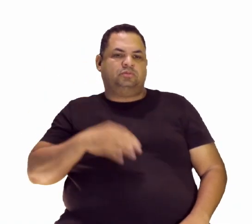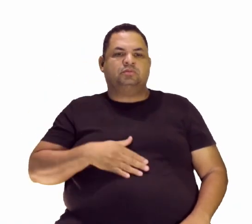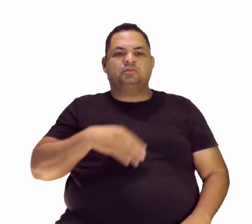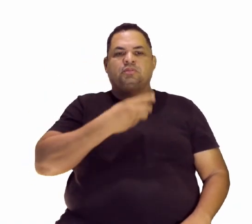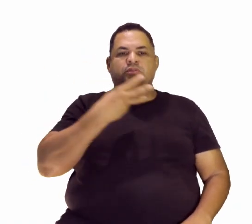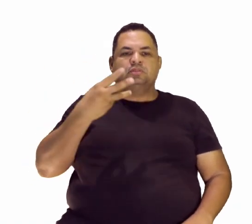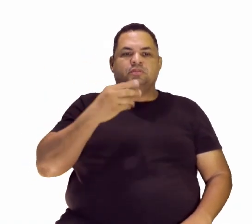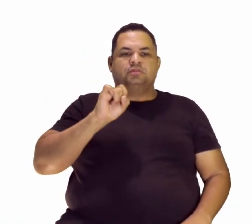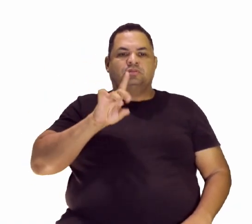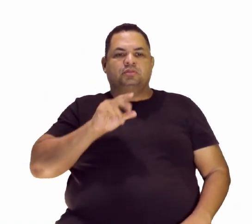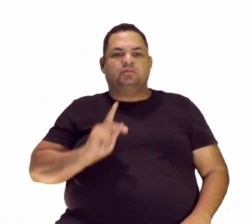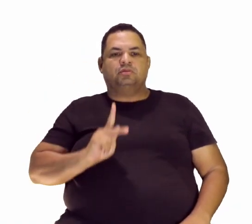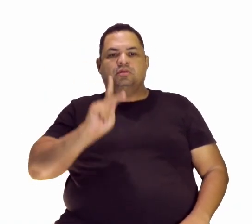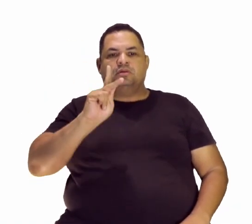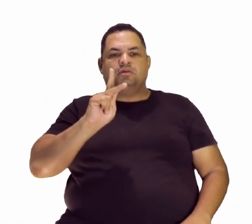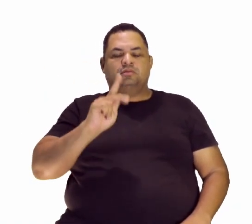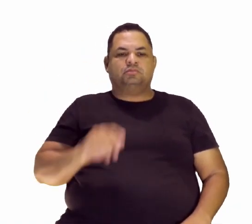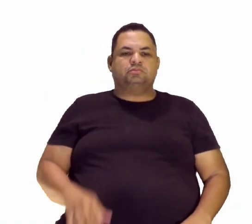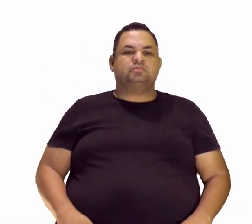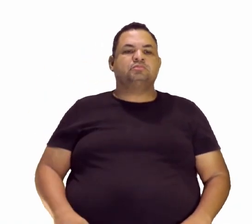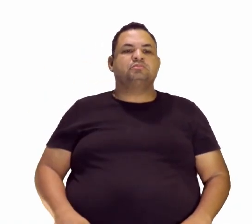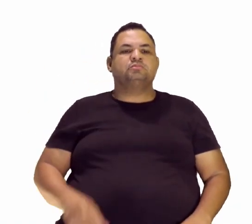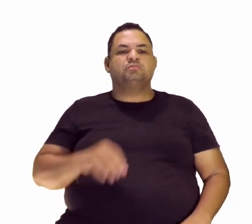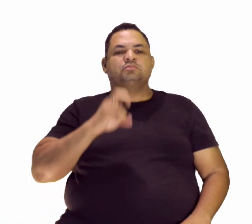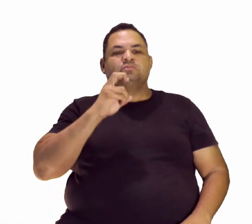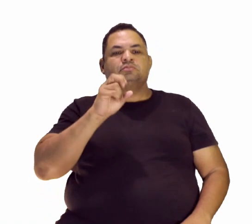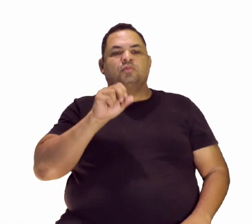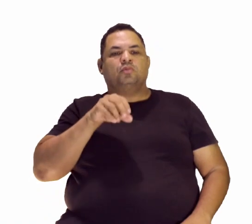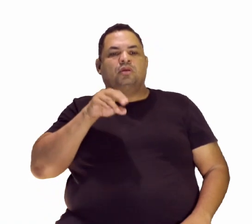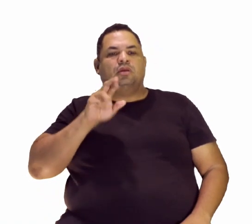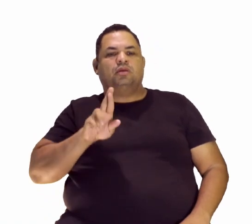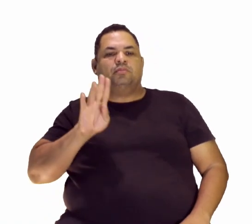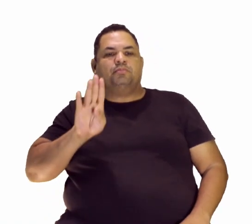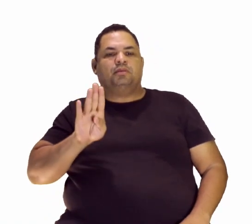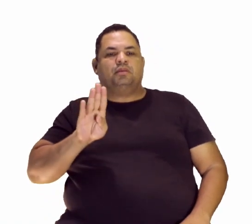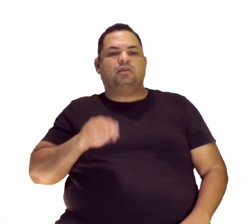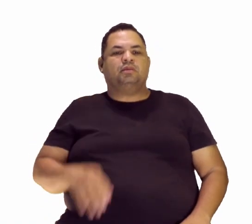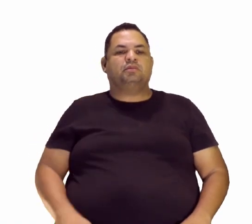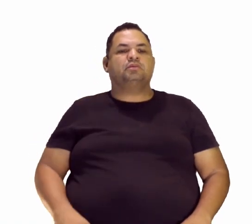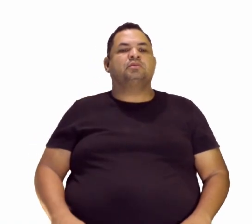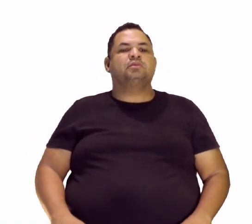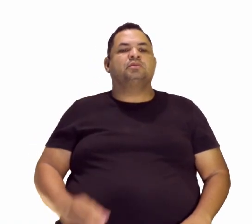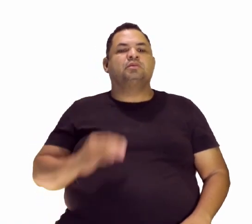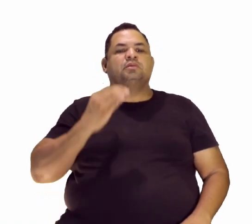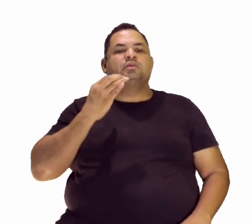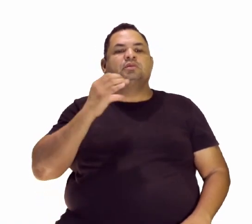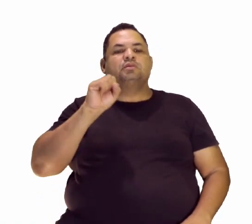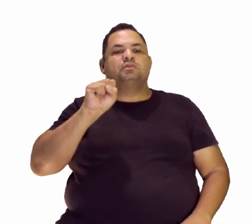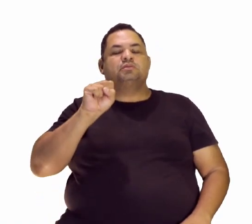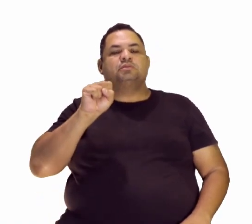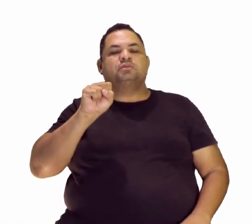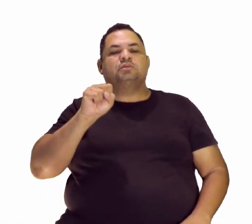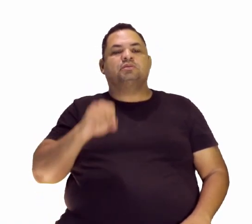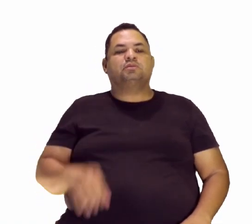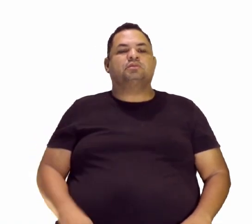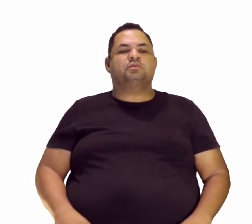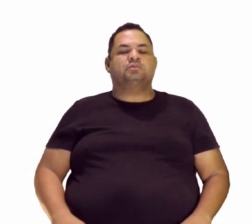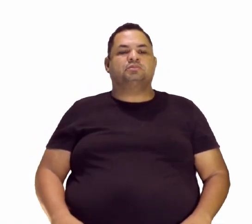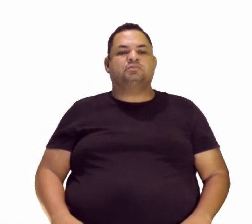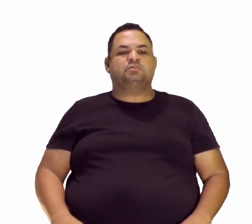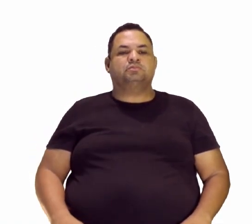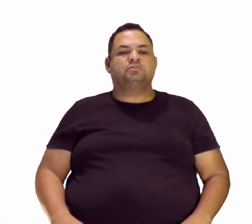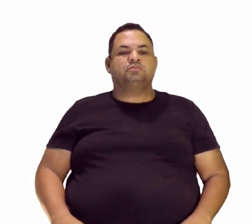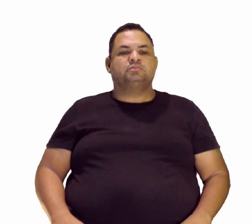sódio, o quarto o potássio, a partir do potássio o 5 o rubídio, e a partir do césio, nesse